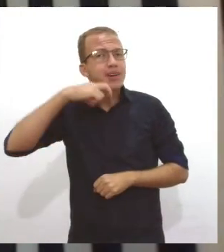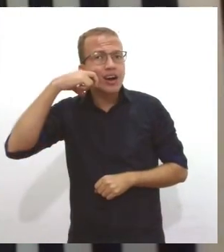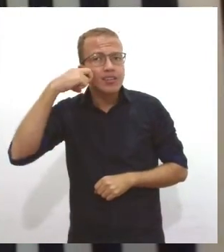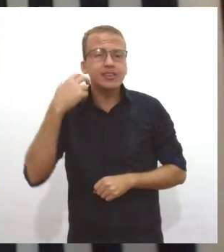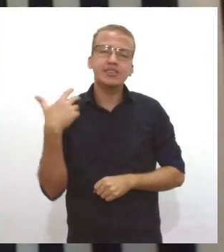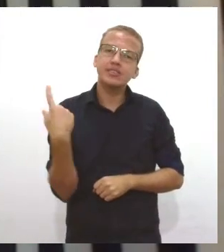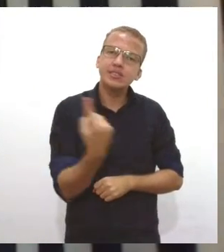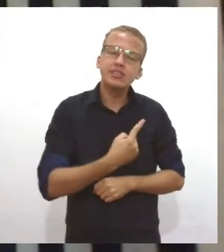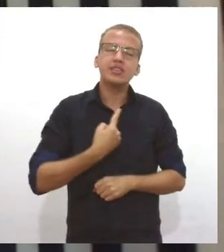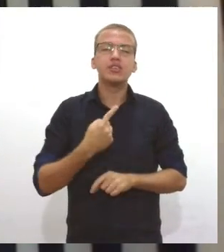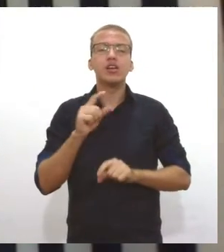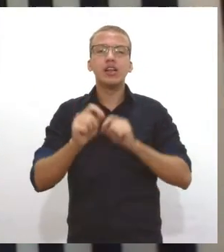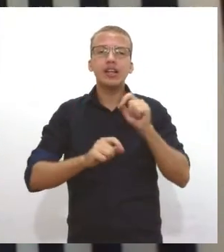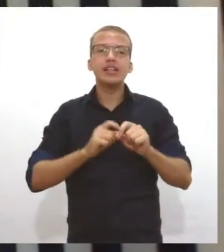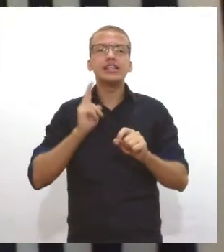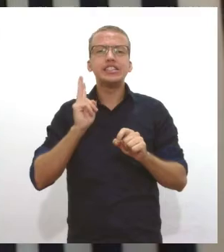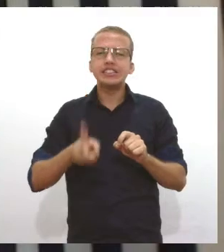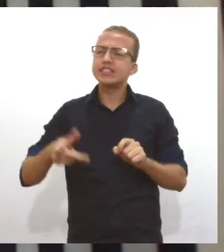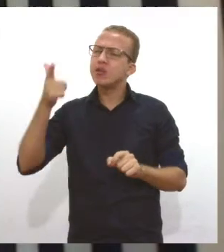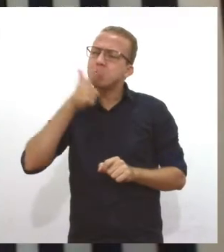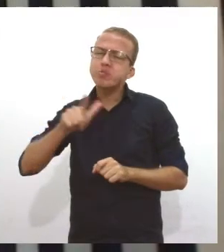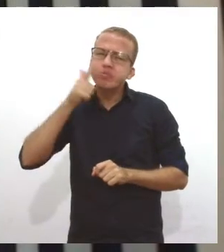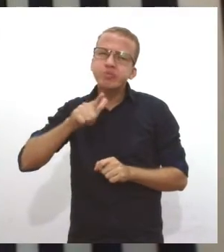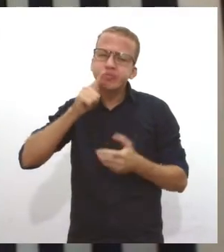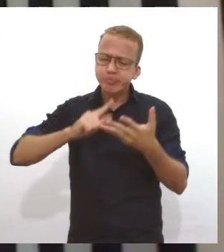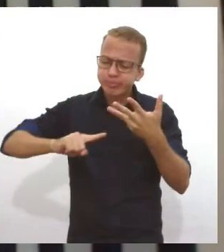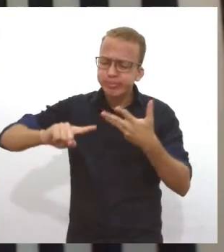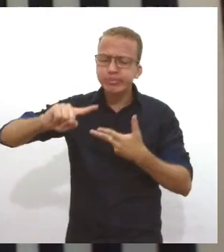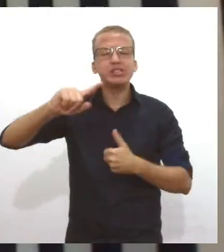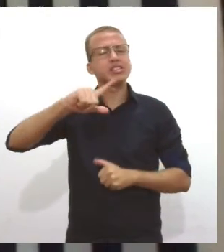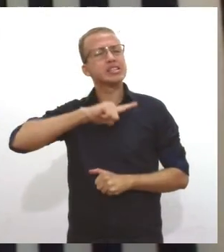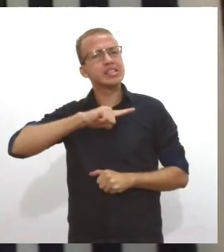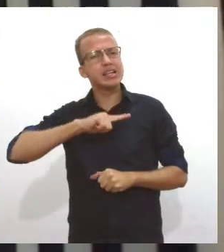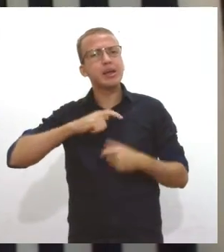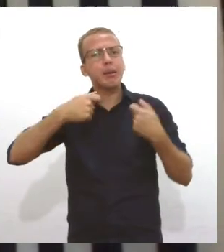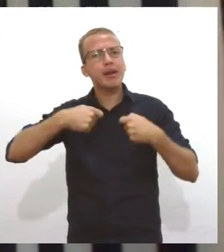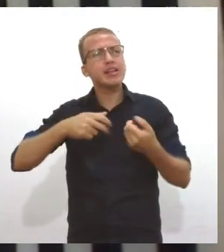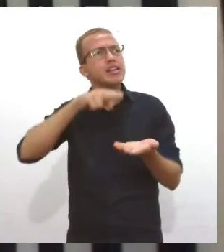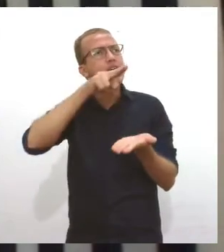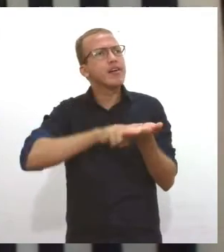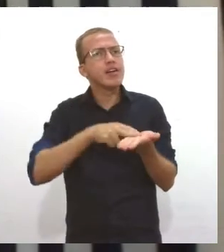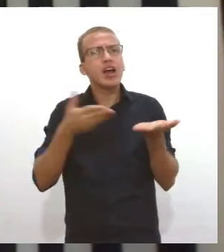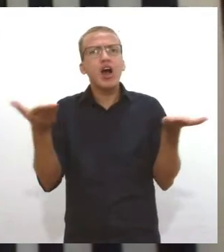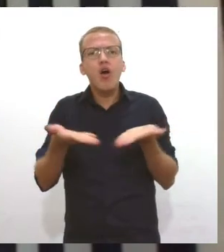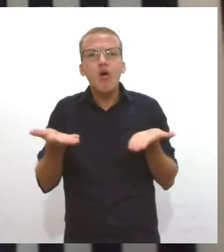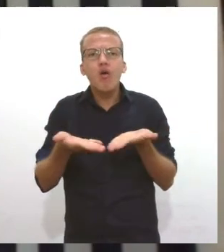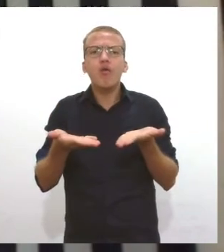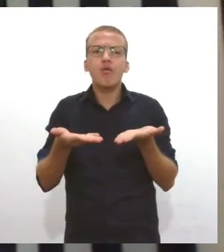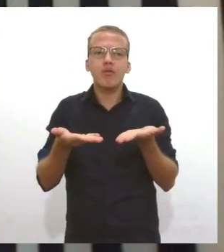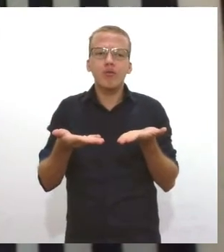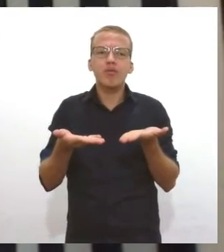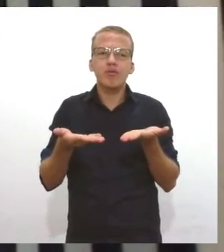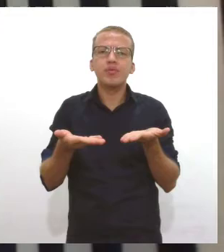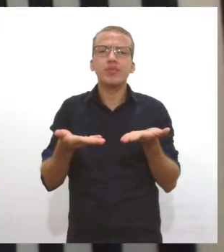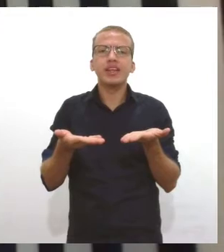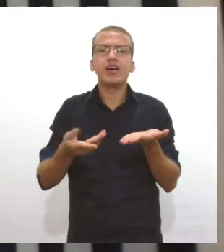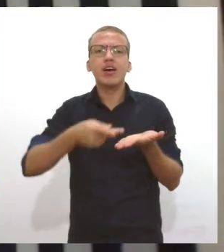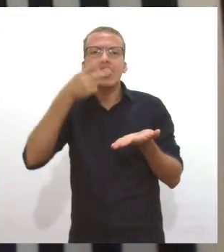que já passou tanto e alguns outros temas a gente admitir que agora que O parlamento brasileiro está discutindo